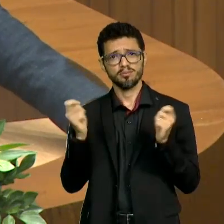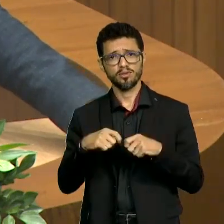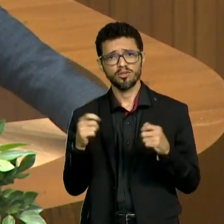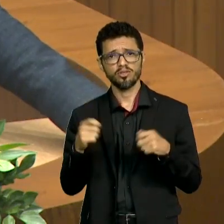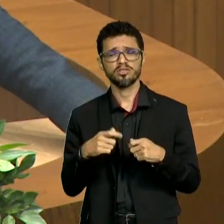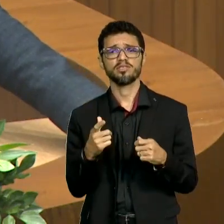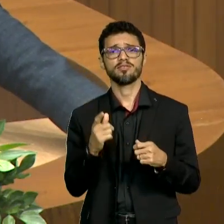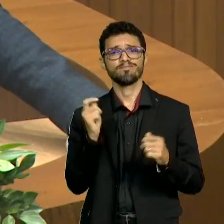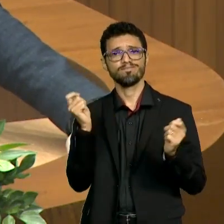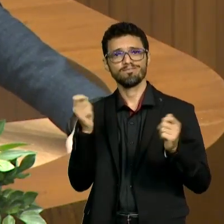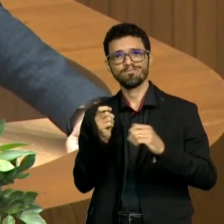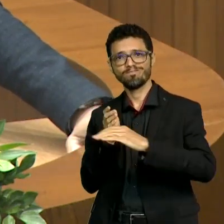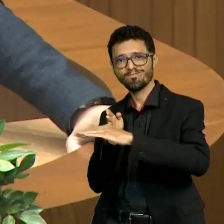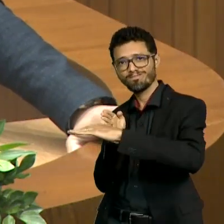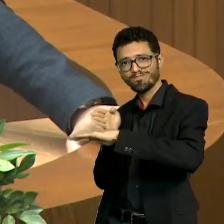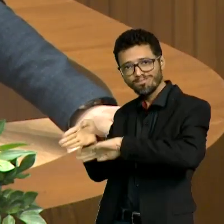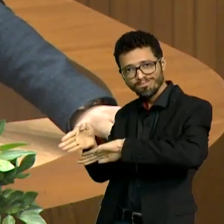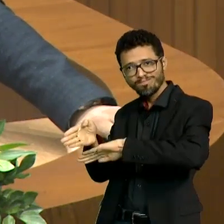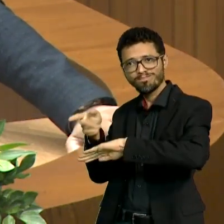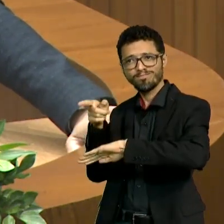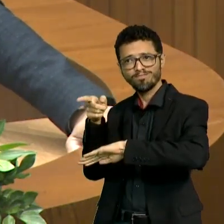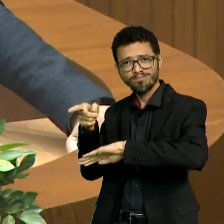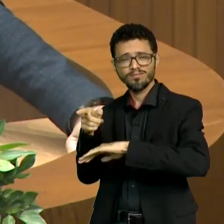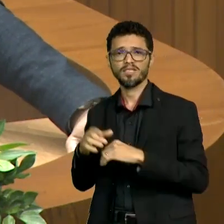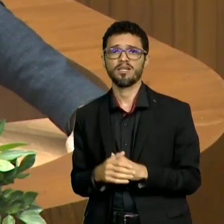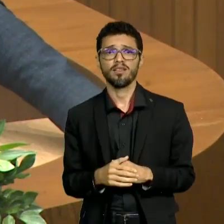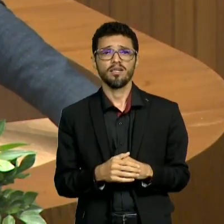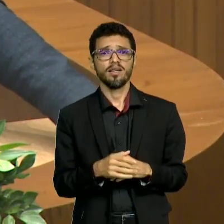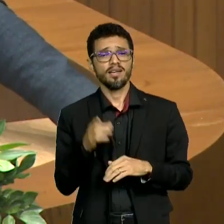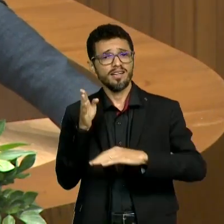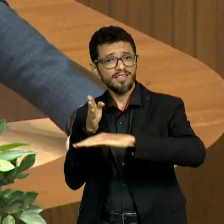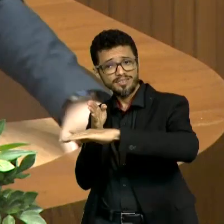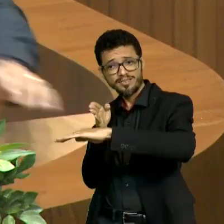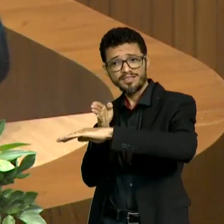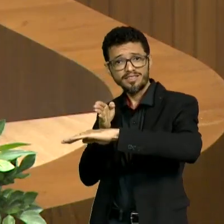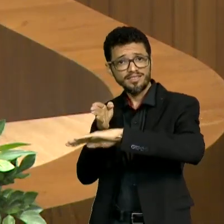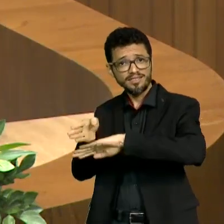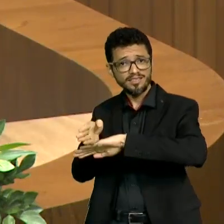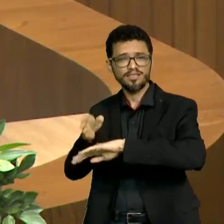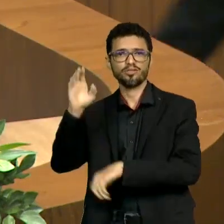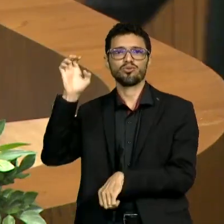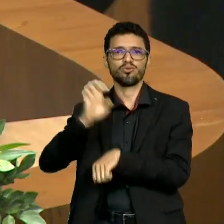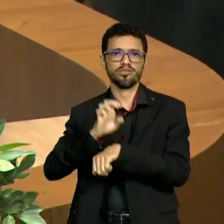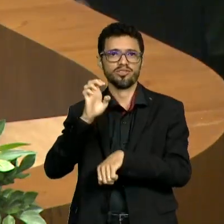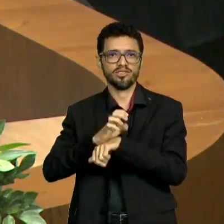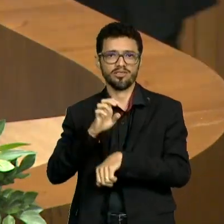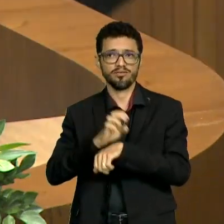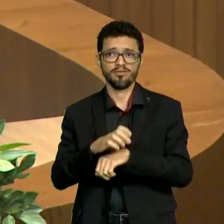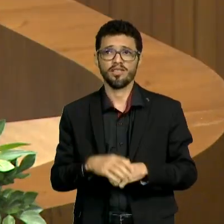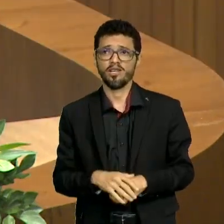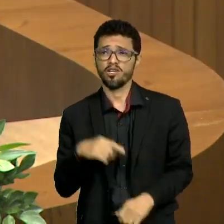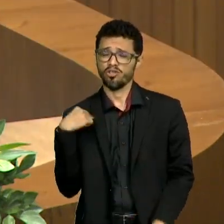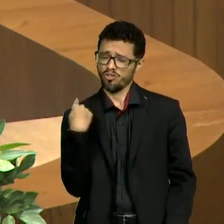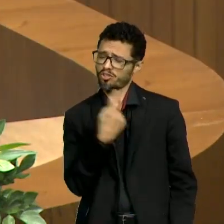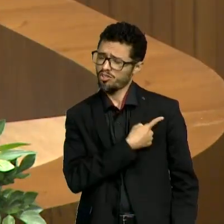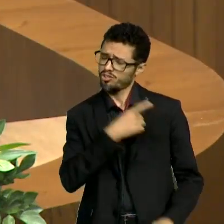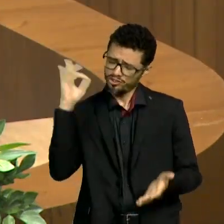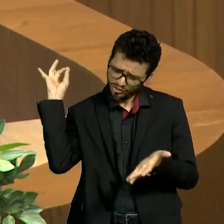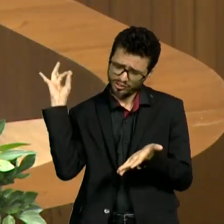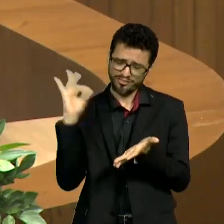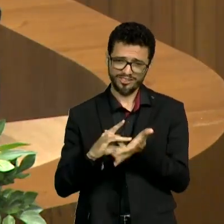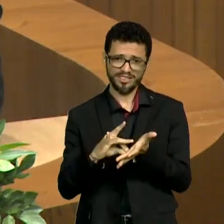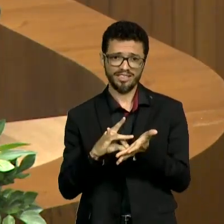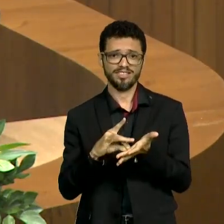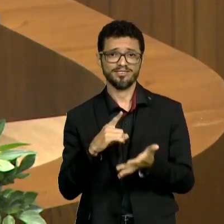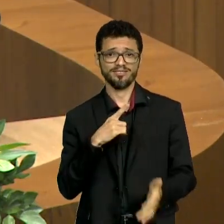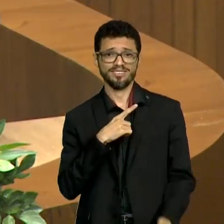de intervenção. A intervenção estatal. Nós, de fato, estamos numa situação, deputado